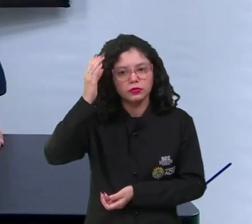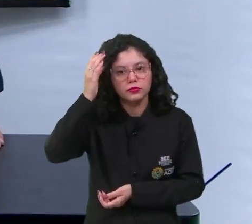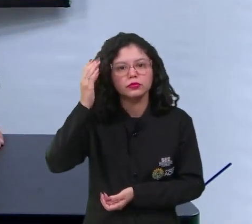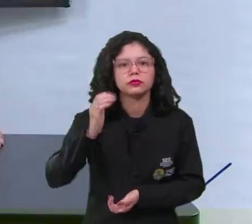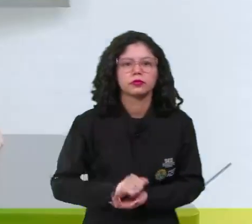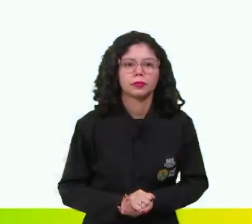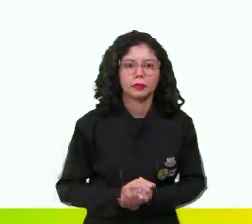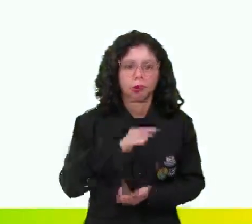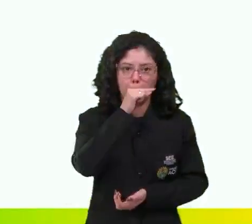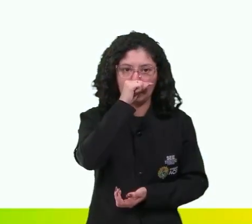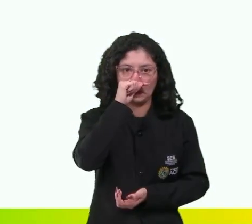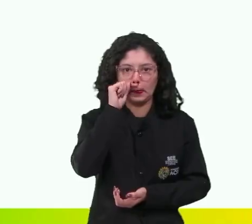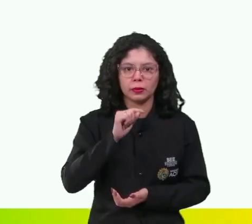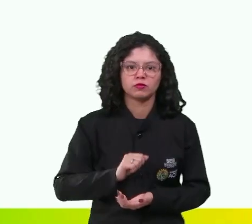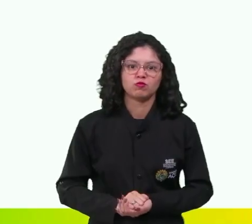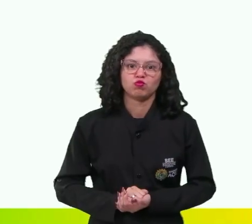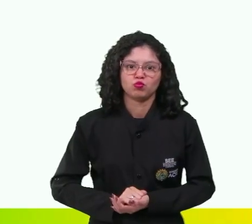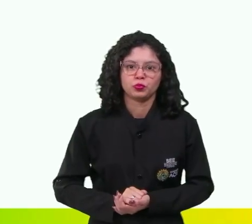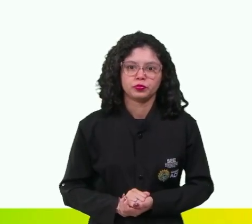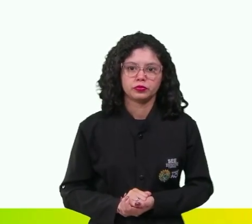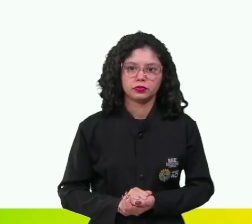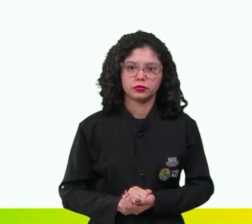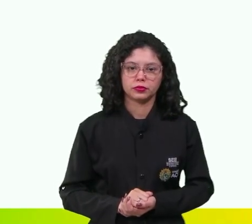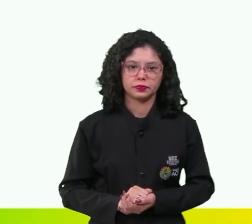consciência. Agora,